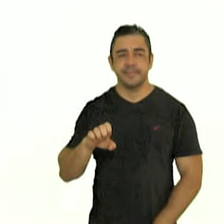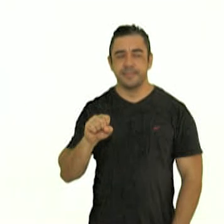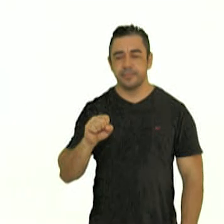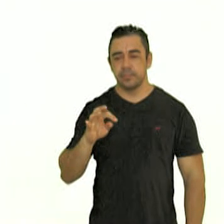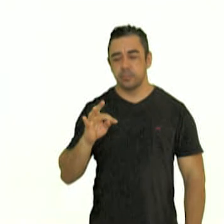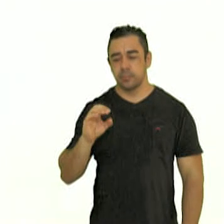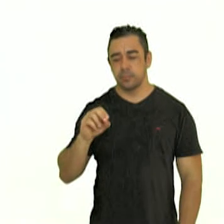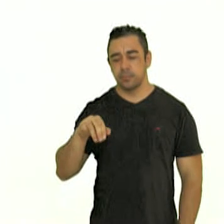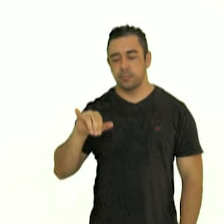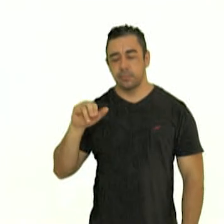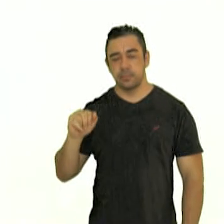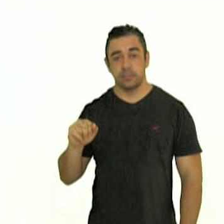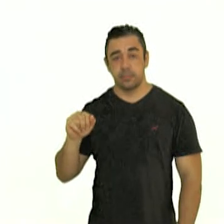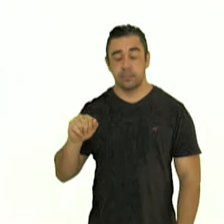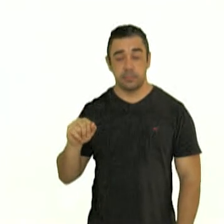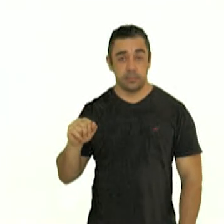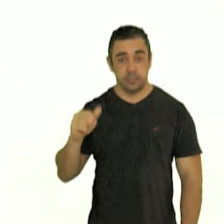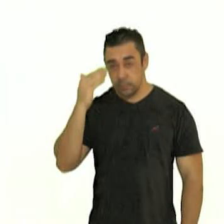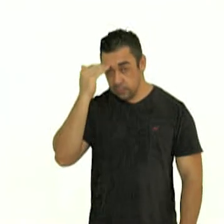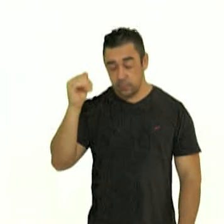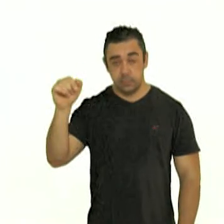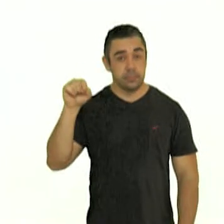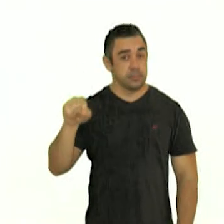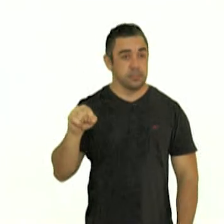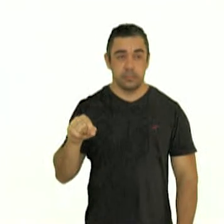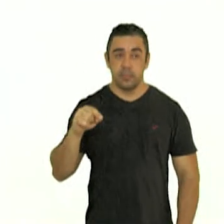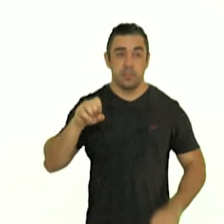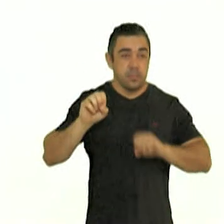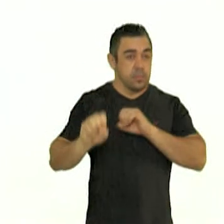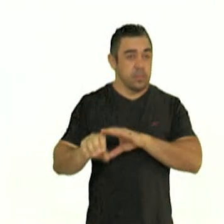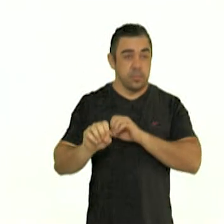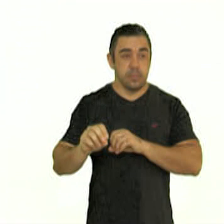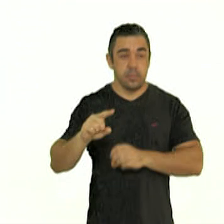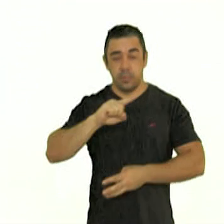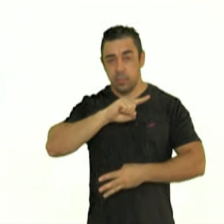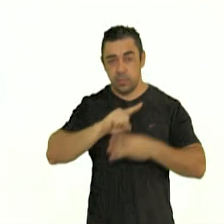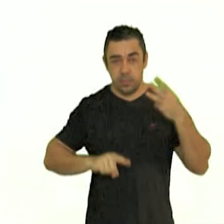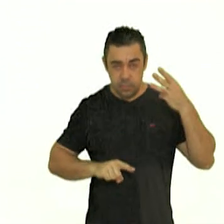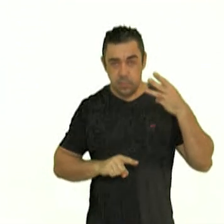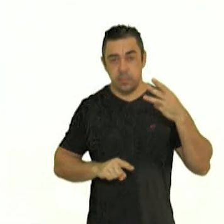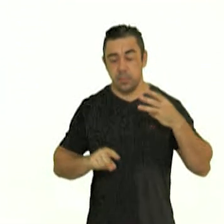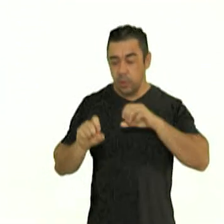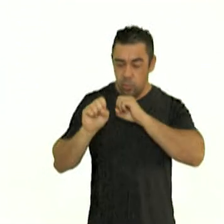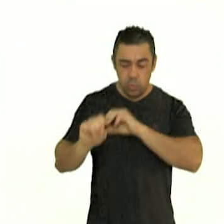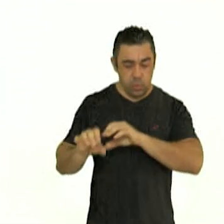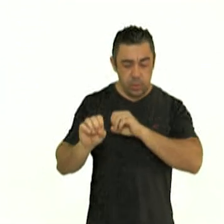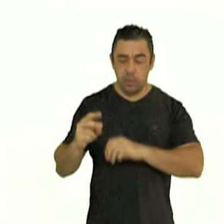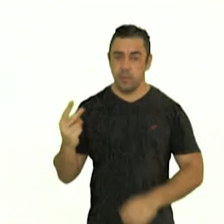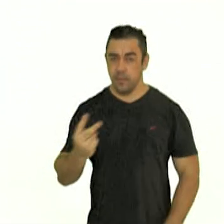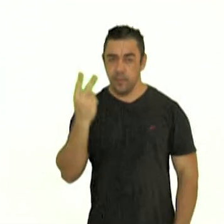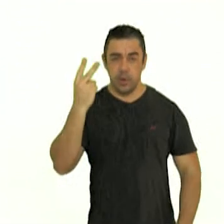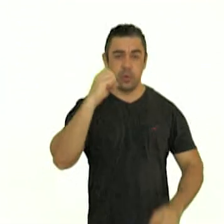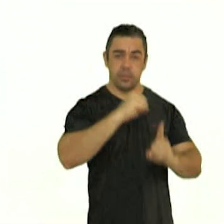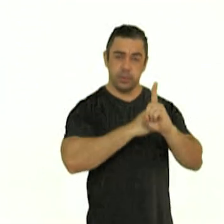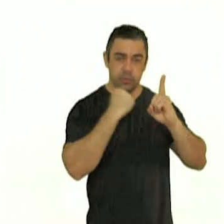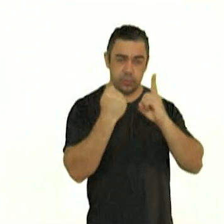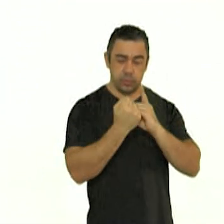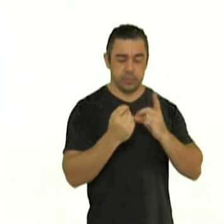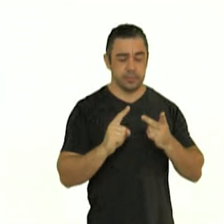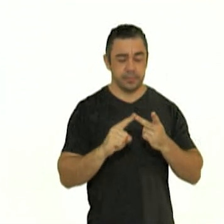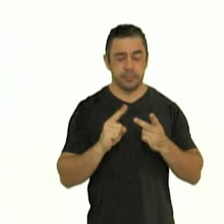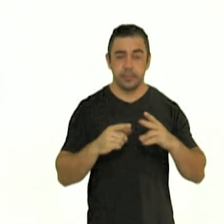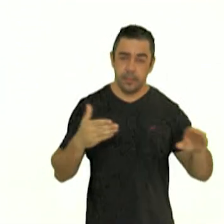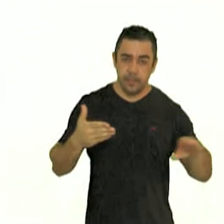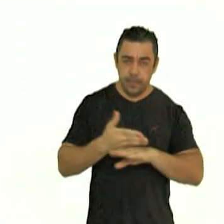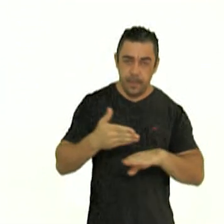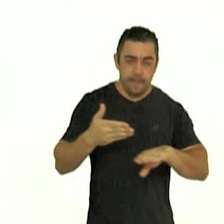educação na Estônia. Investiram lá em três pilares, né? A educação ser valorizada pela sociedade, que é importante. O acesso deve